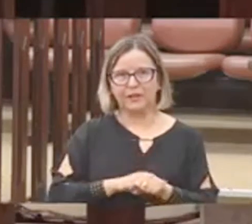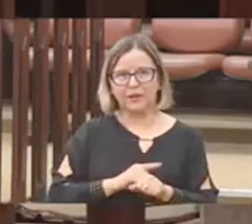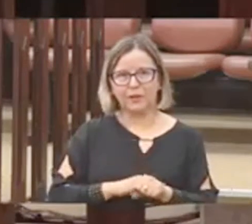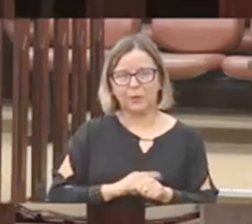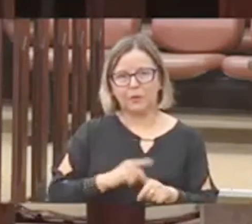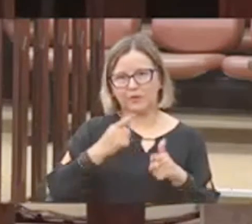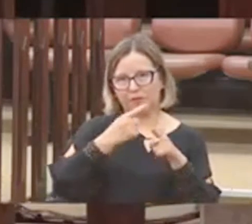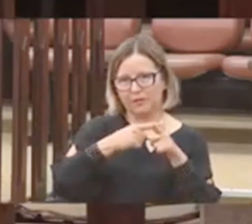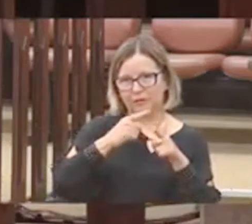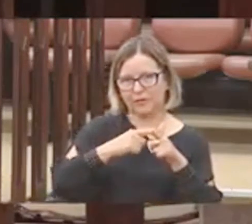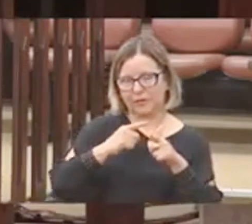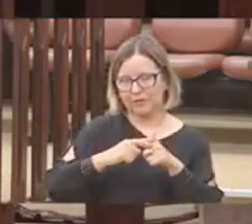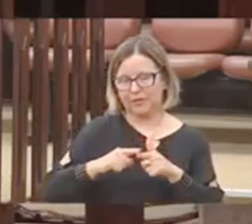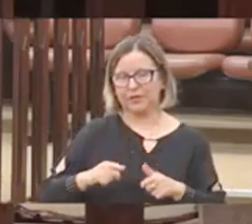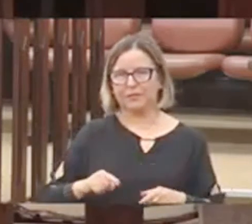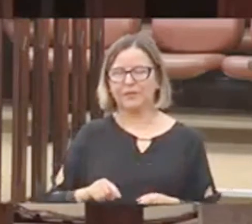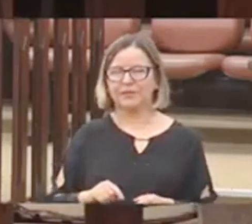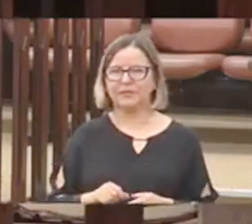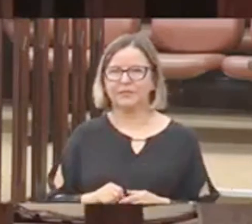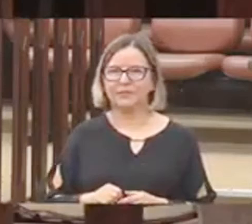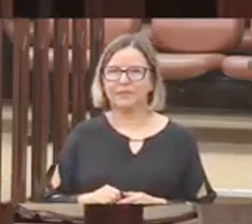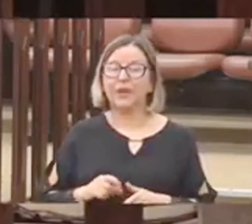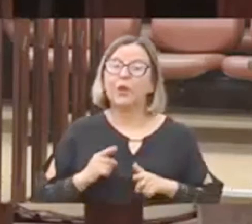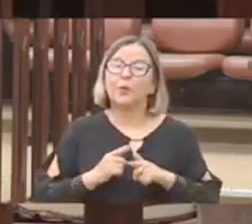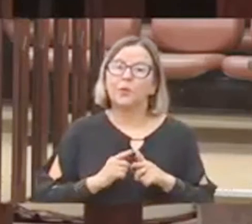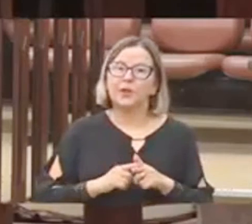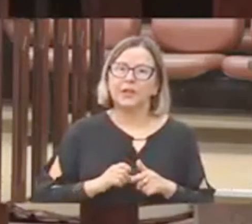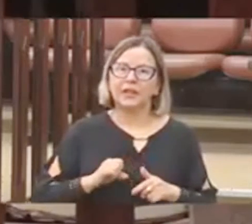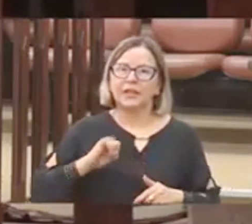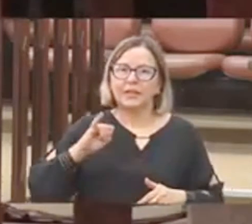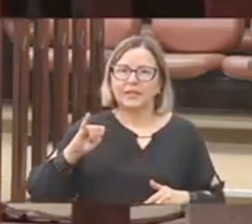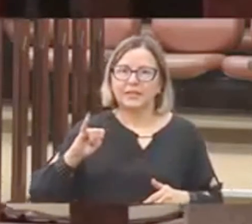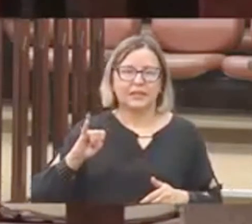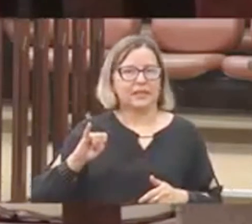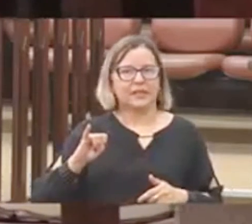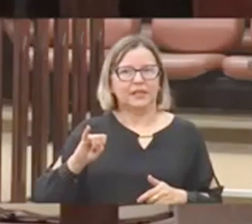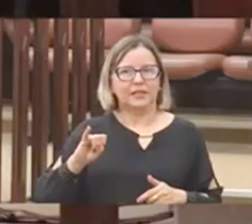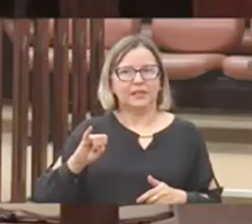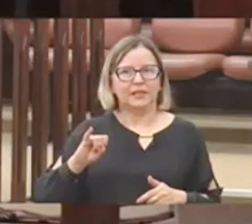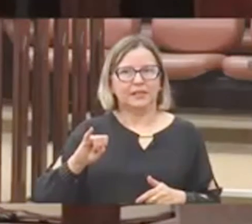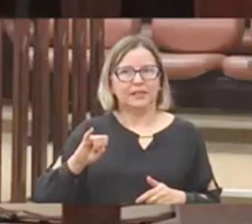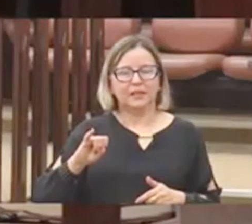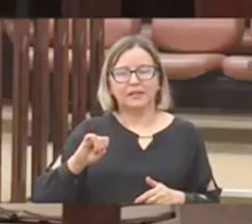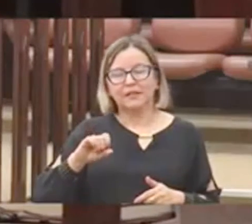nós quase que deixamos Deus de lado no canto.